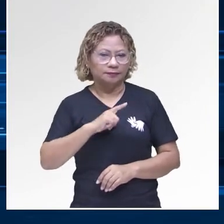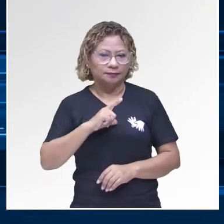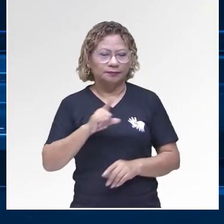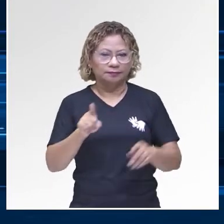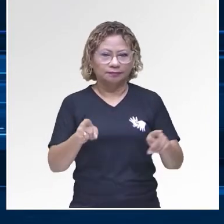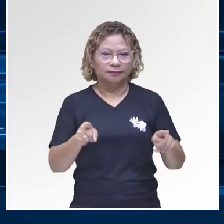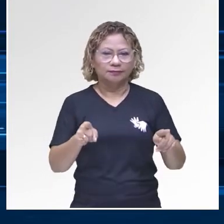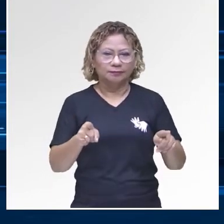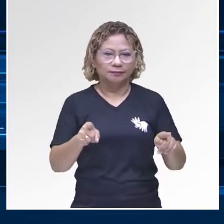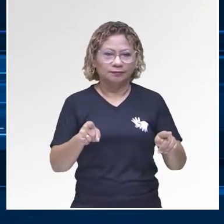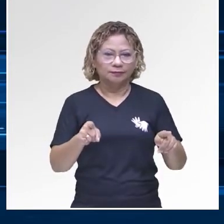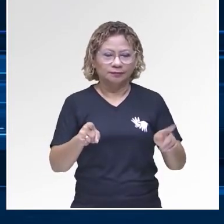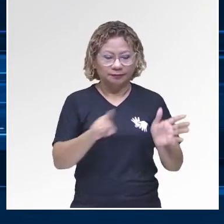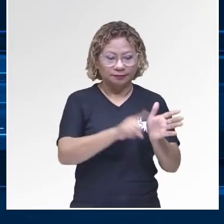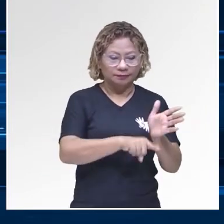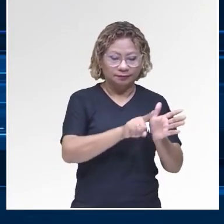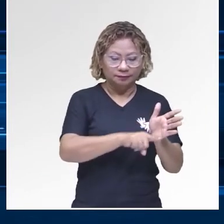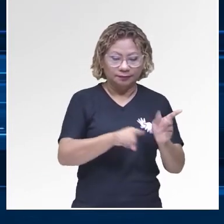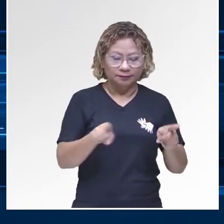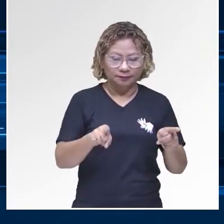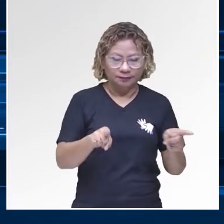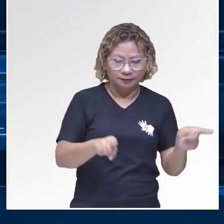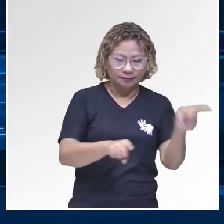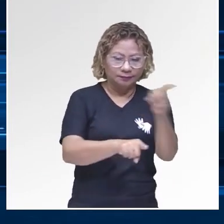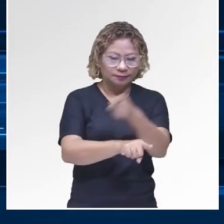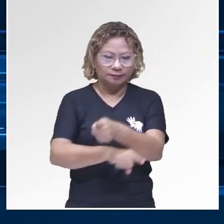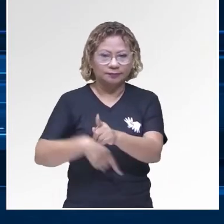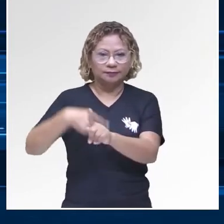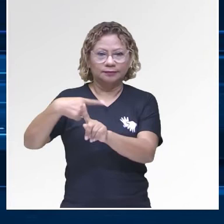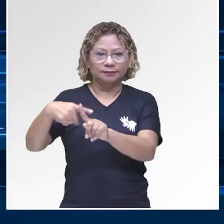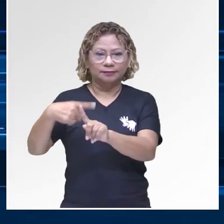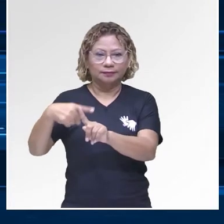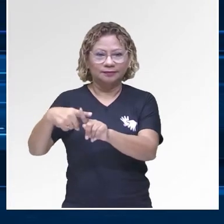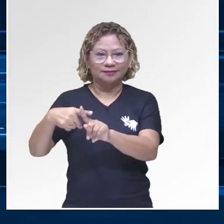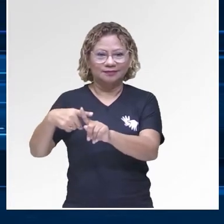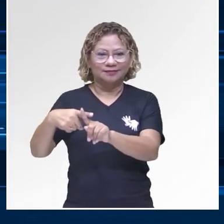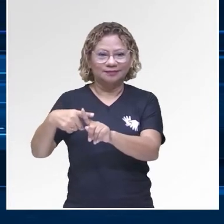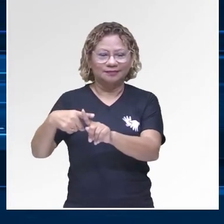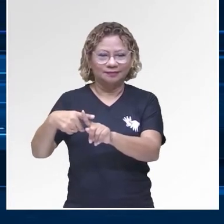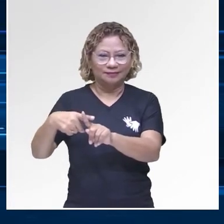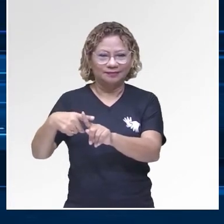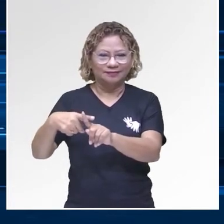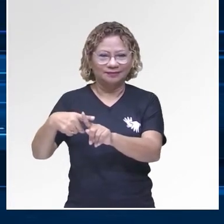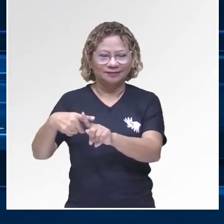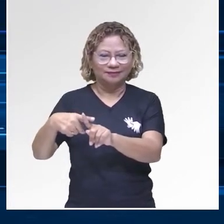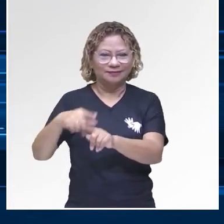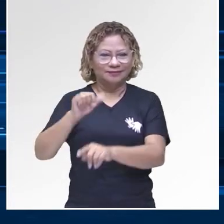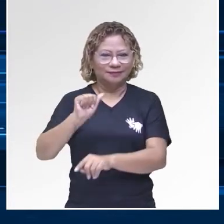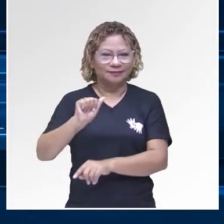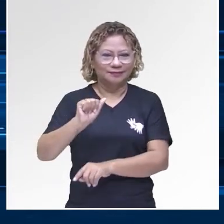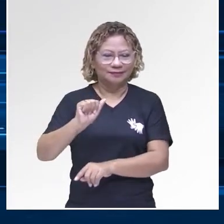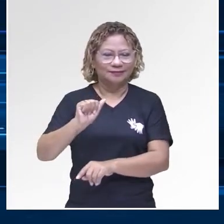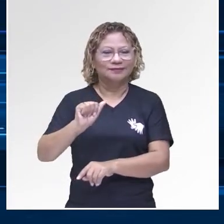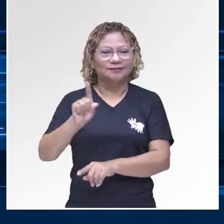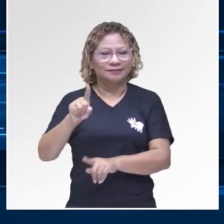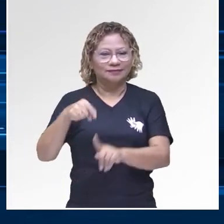A1 positivo, que é esse A1 aqui, e esse menos 2R, que vai para lá positivo que vai somar com esses daqui.